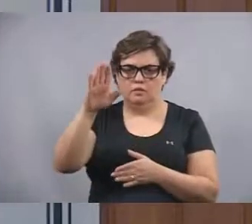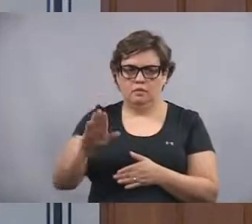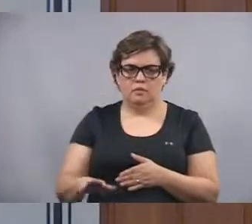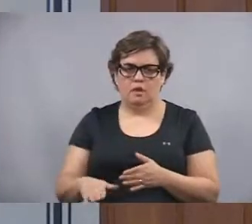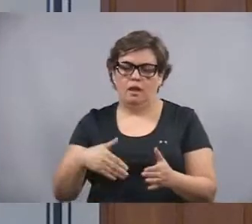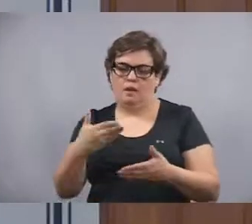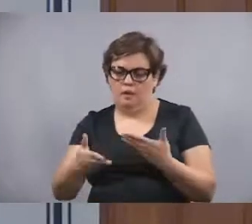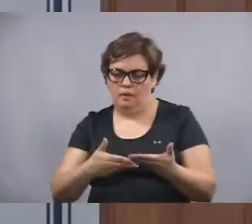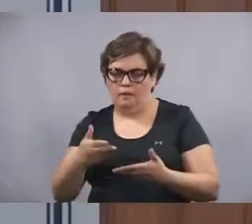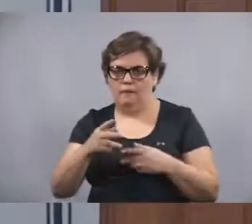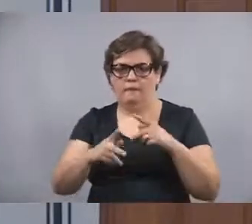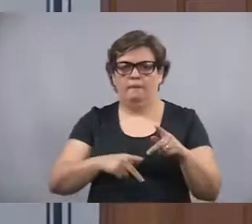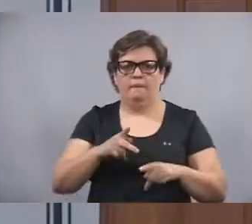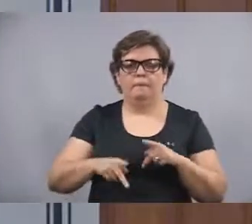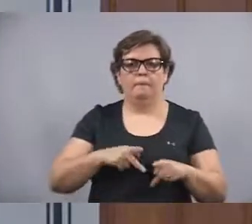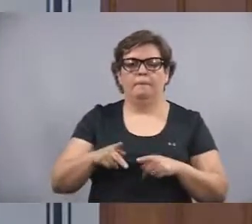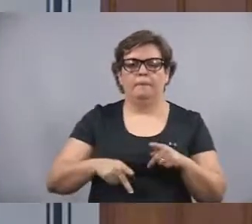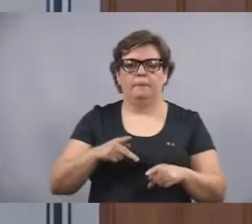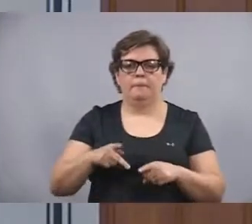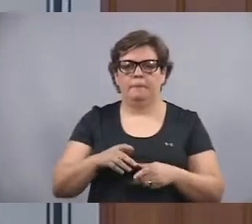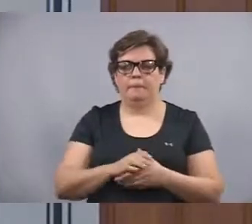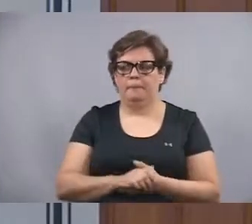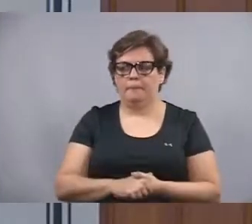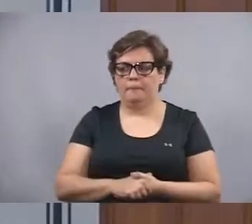atendendo a população